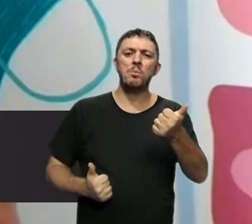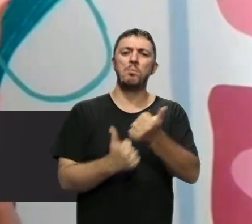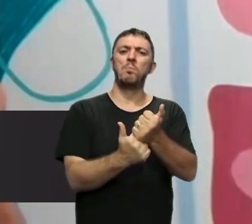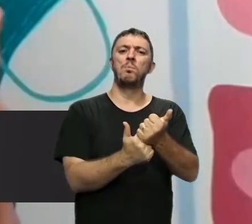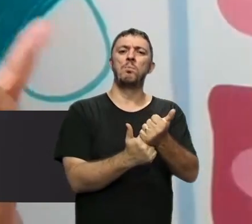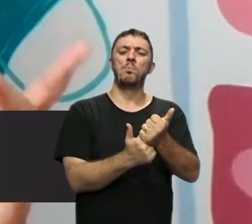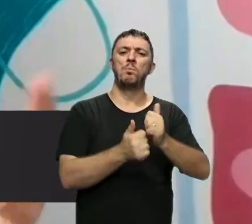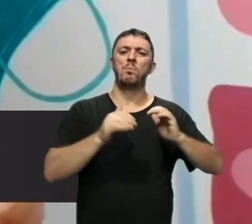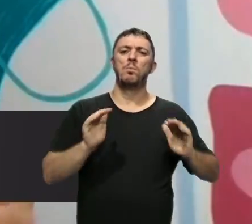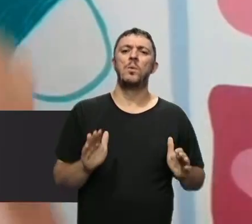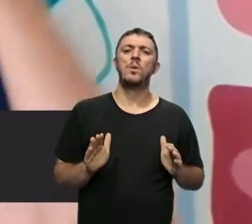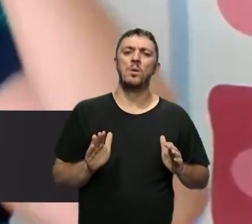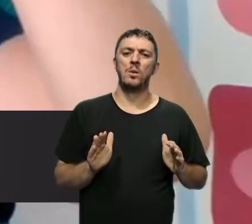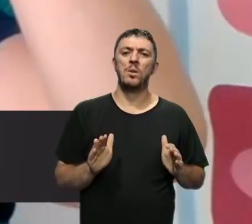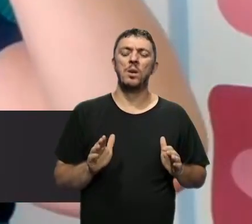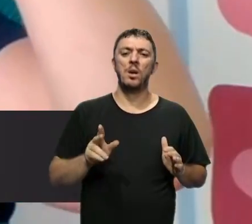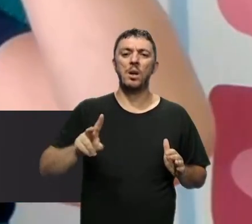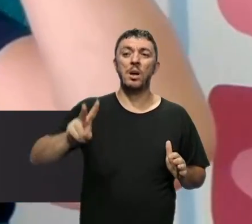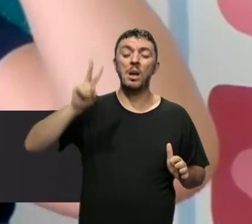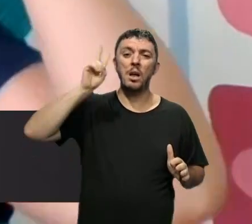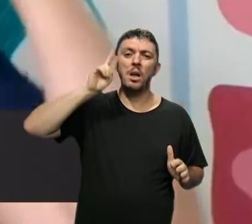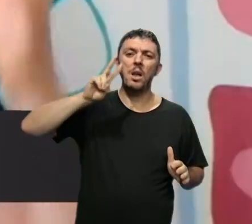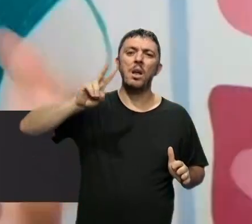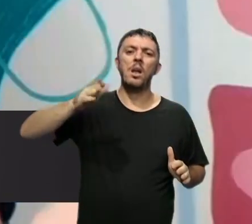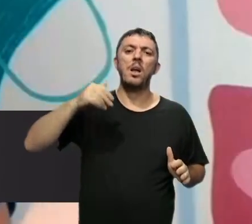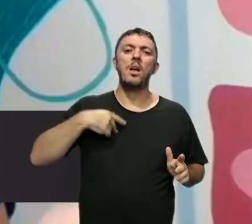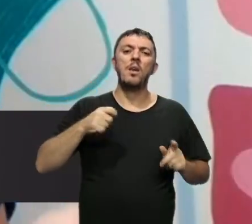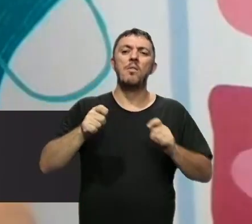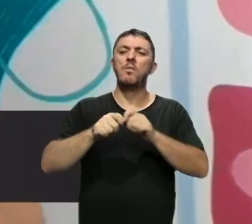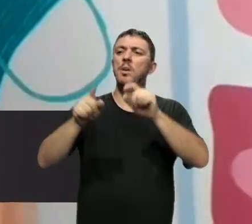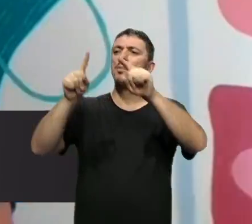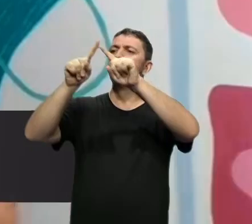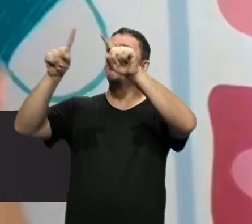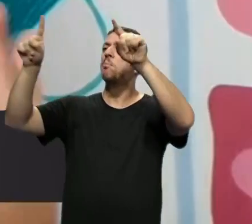falar, nossa, eu lembro até hoje, uma vez eu fiz um painel sobre brincar de